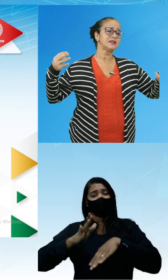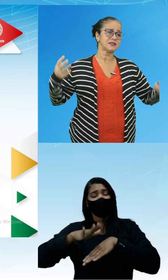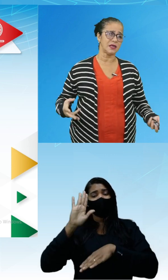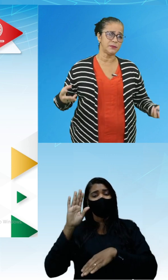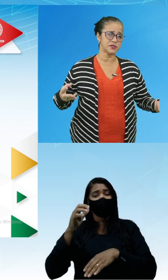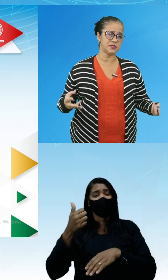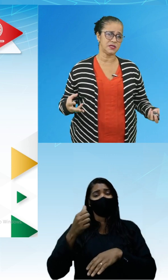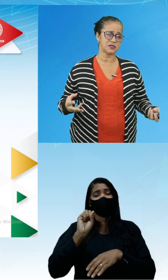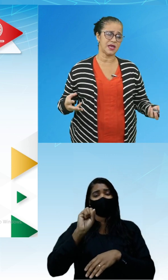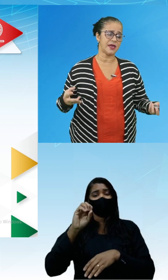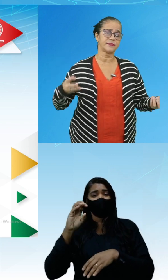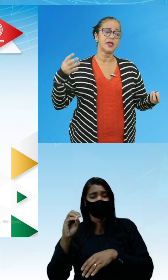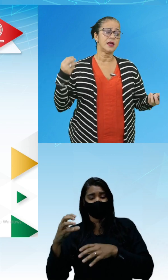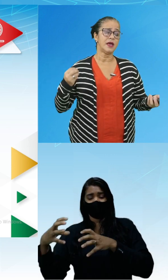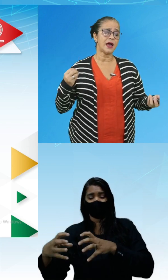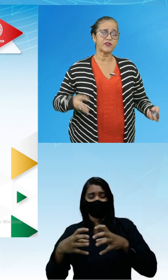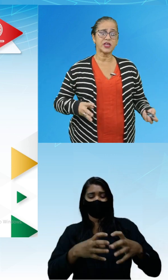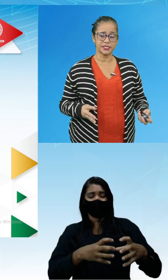180 tribos